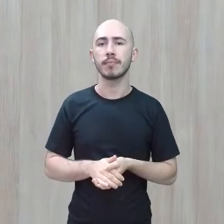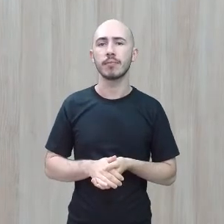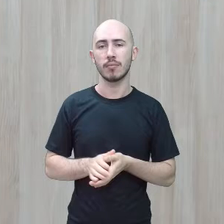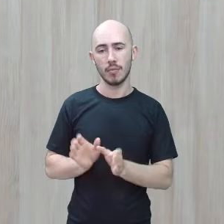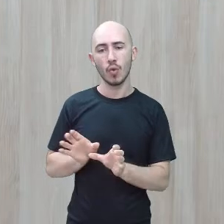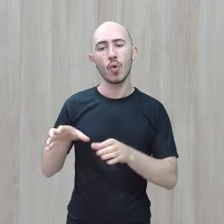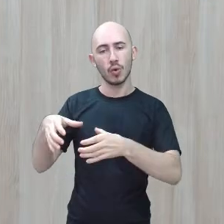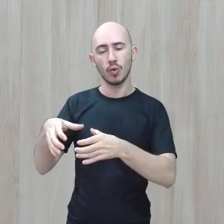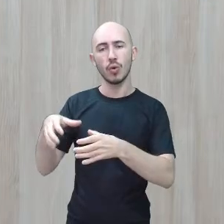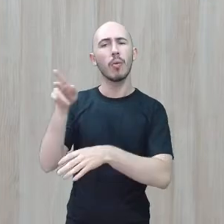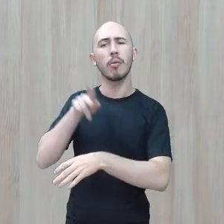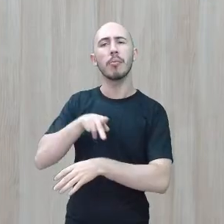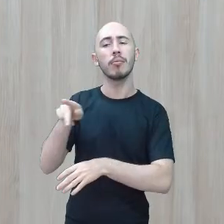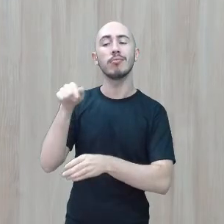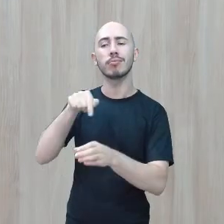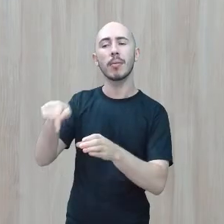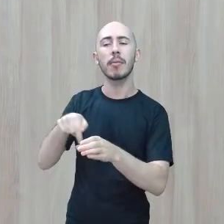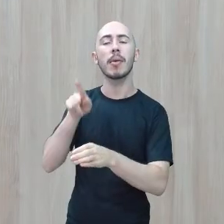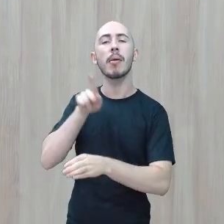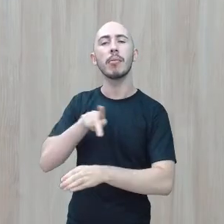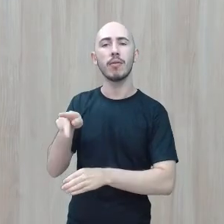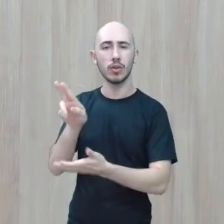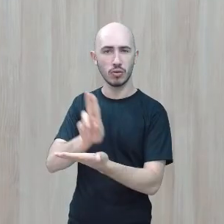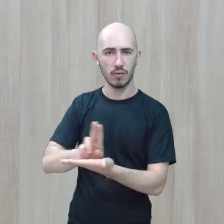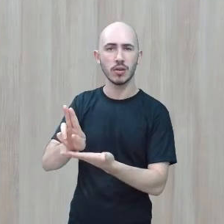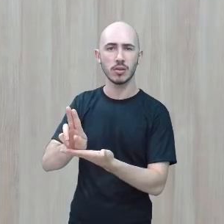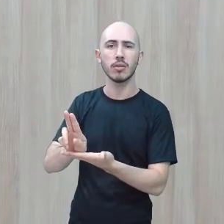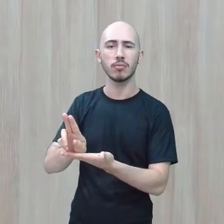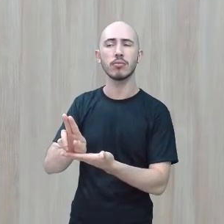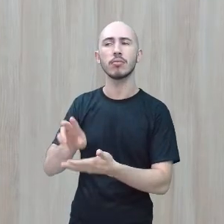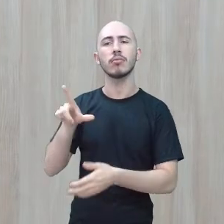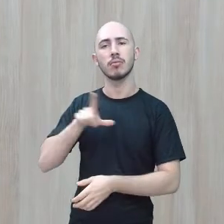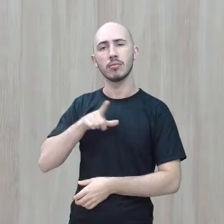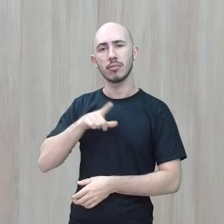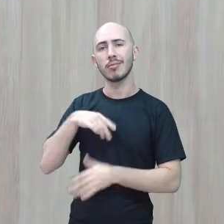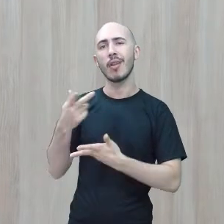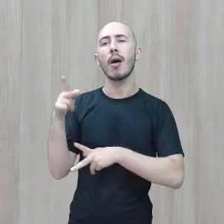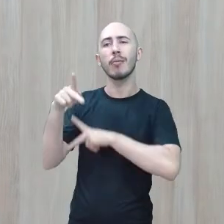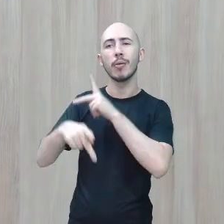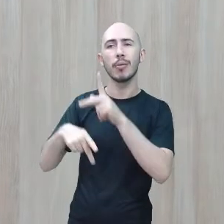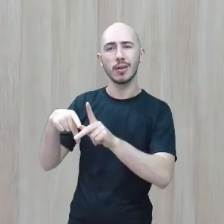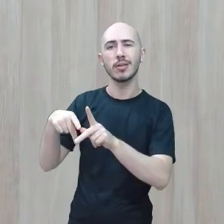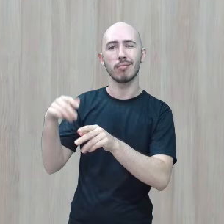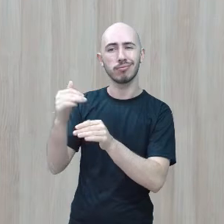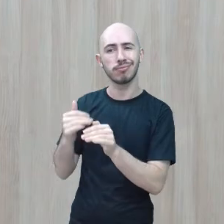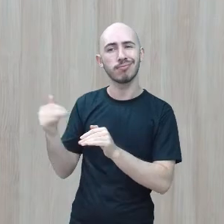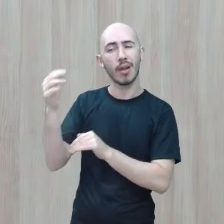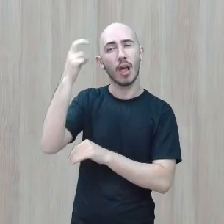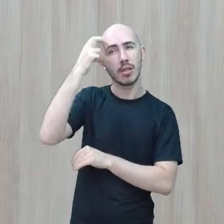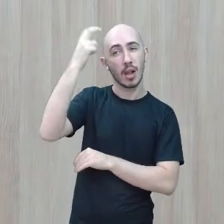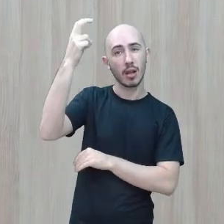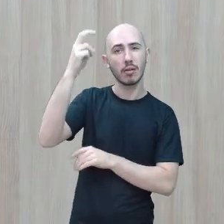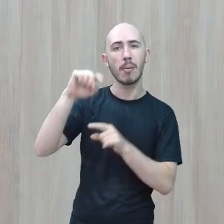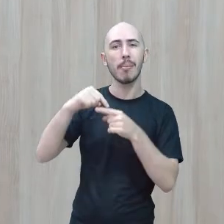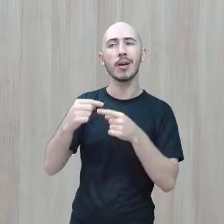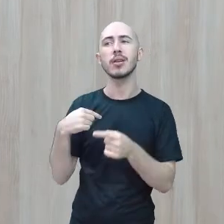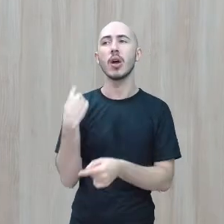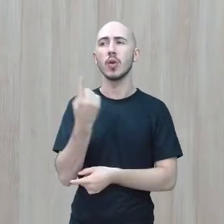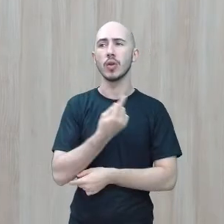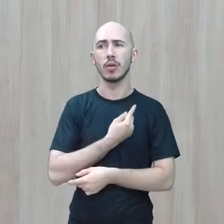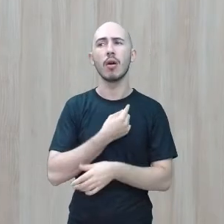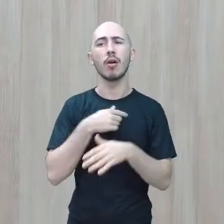esfera, né, de professores universitários, de uma população mais intelectualizada, mas a gente, assim,